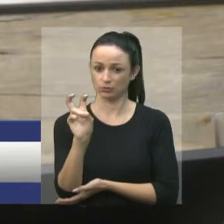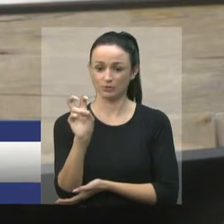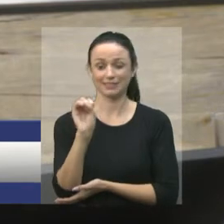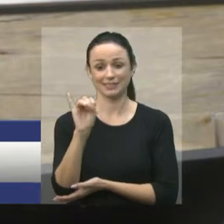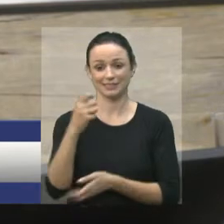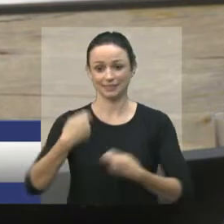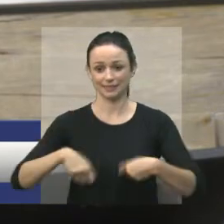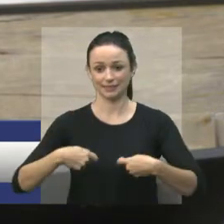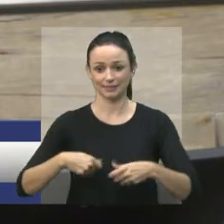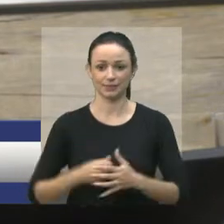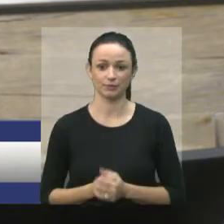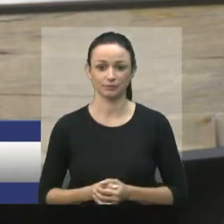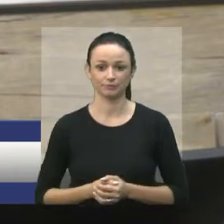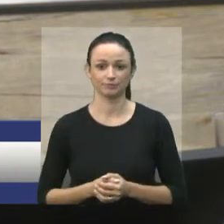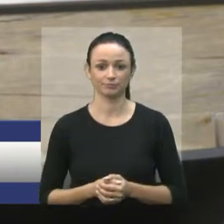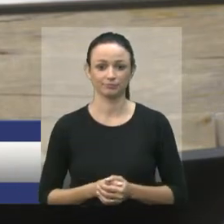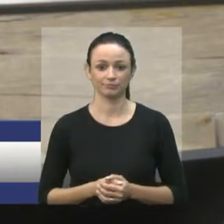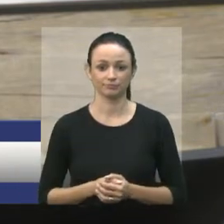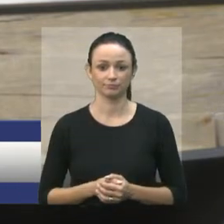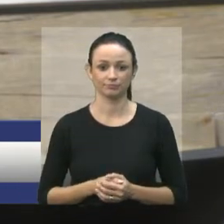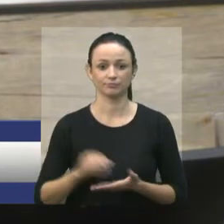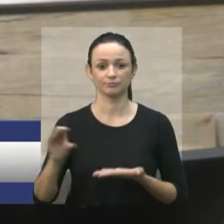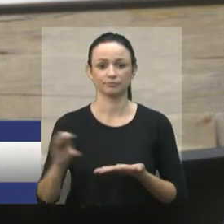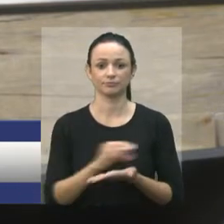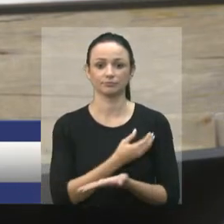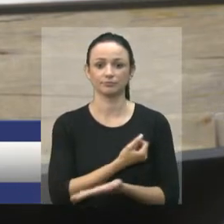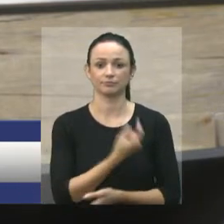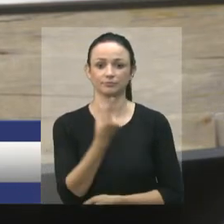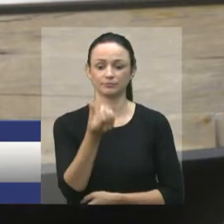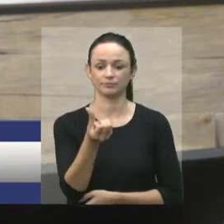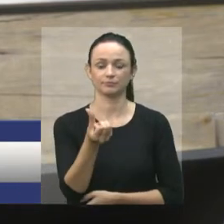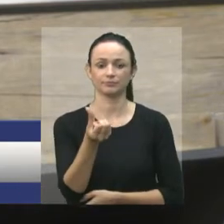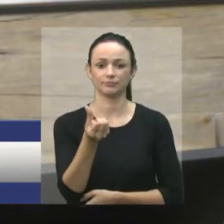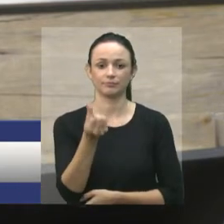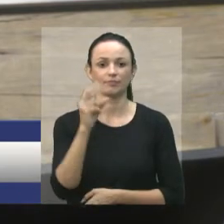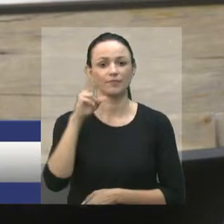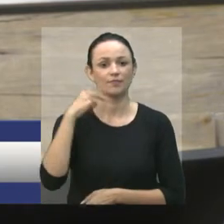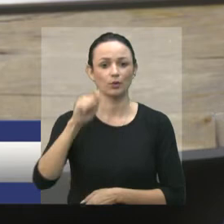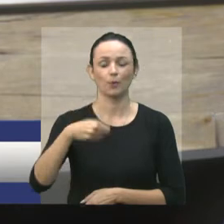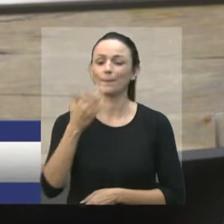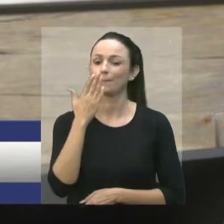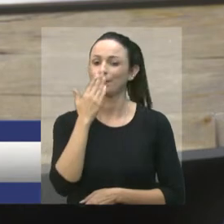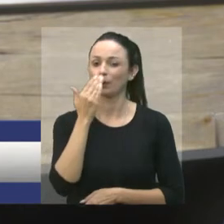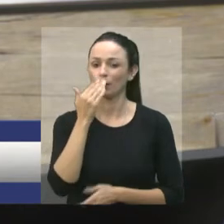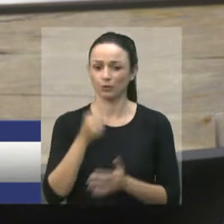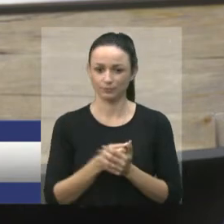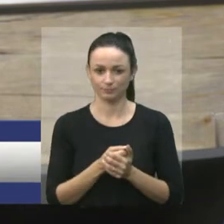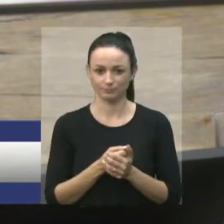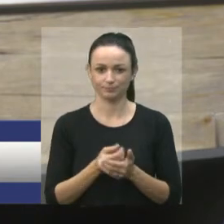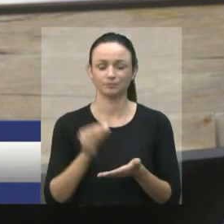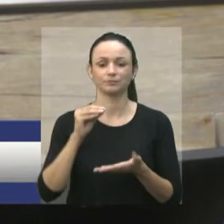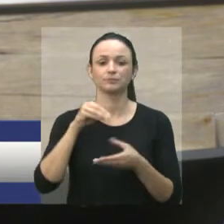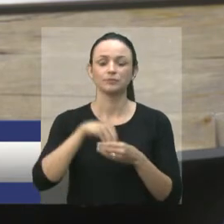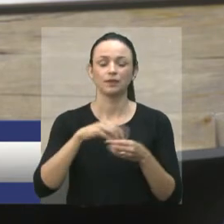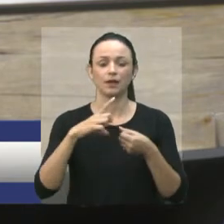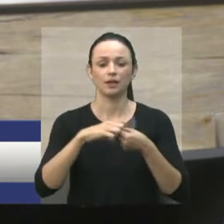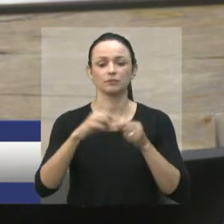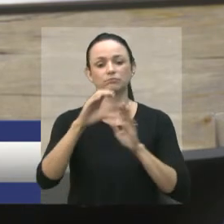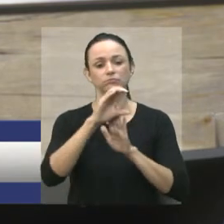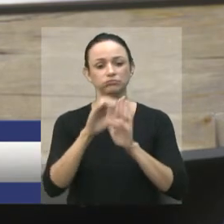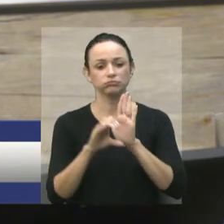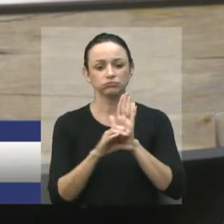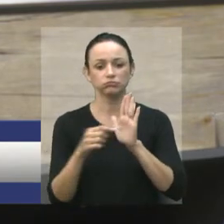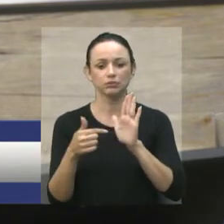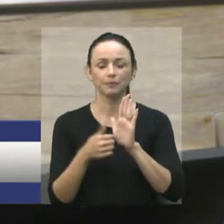se necessárias. Emenda número 16, vereador José Carlos Borgo. Insere artigo no capítulo das